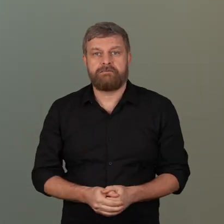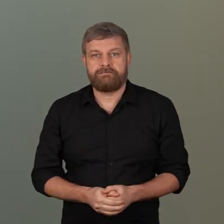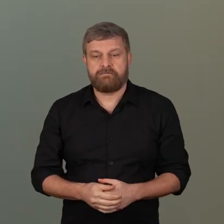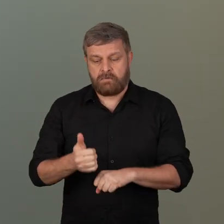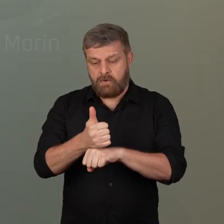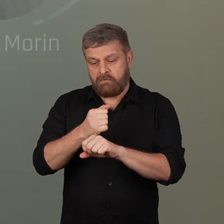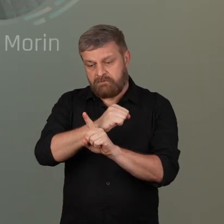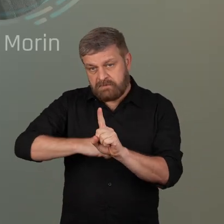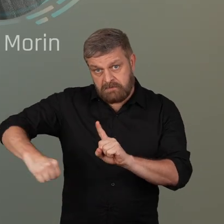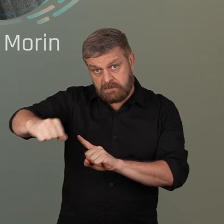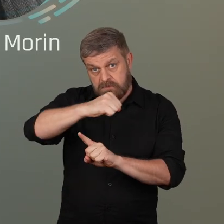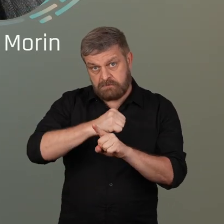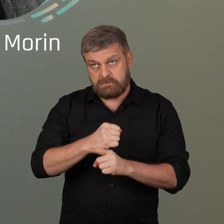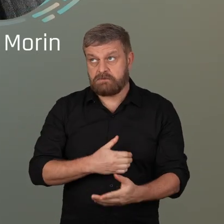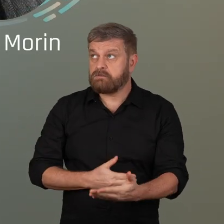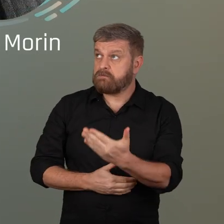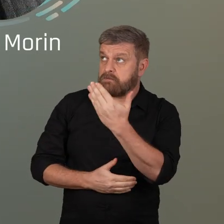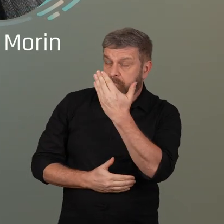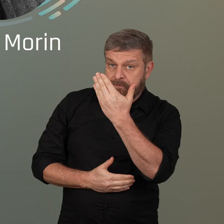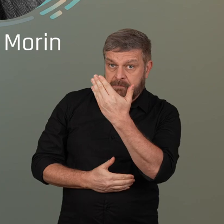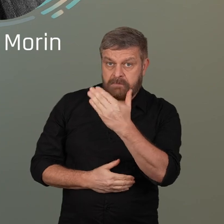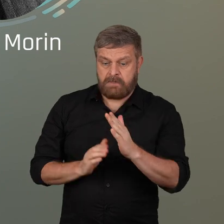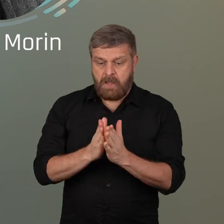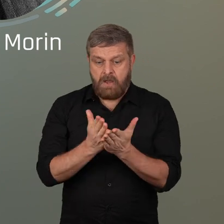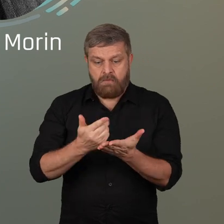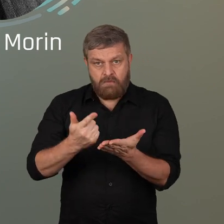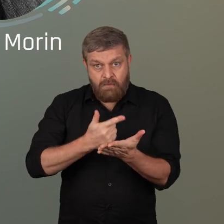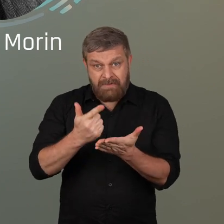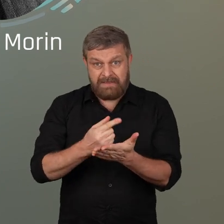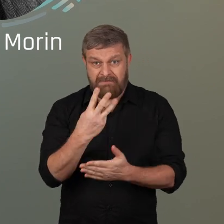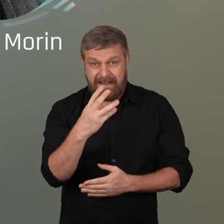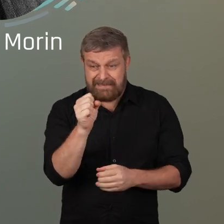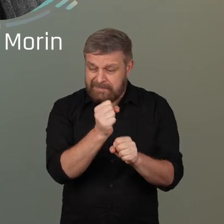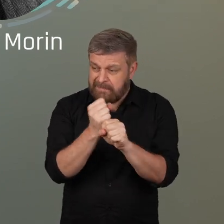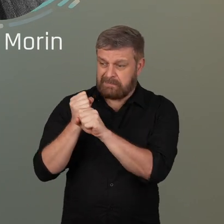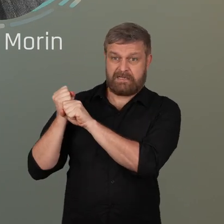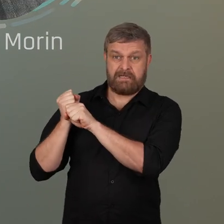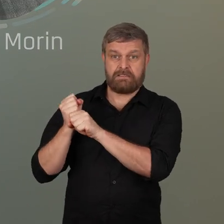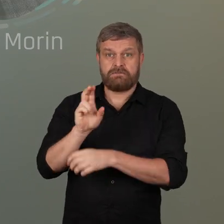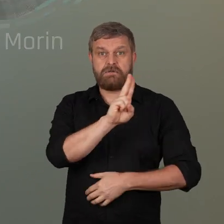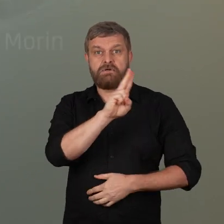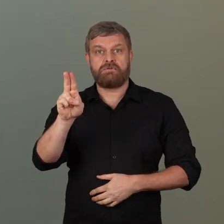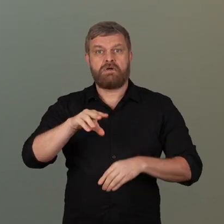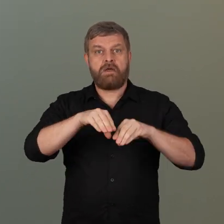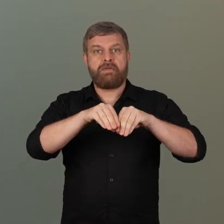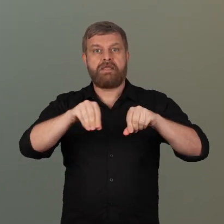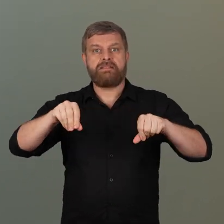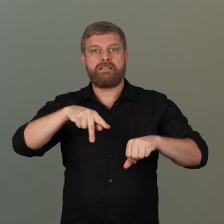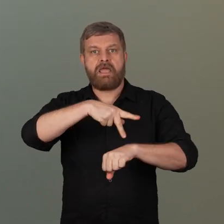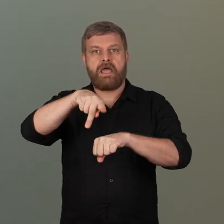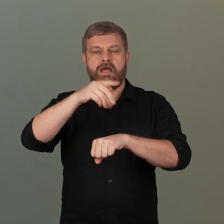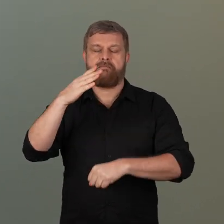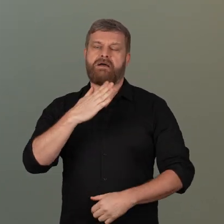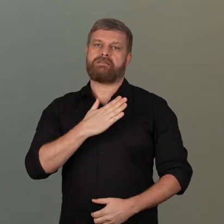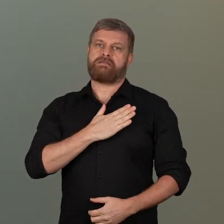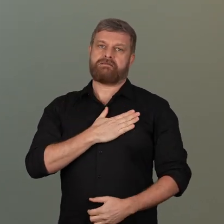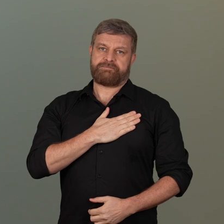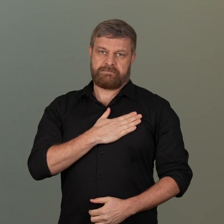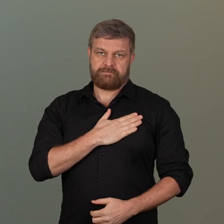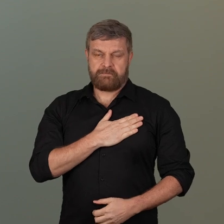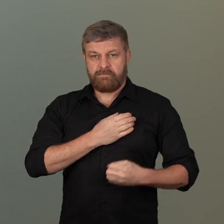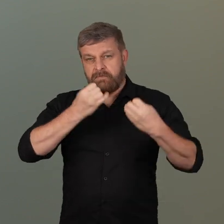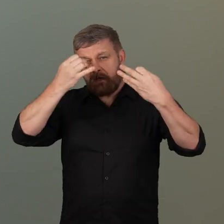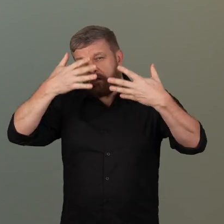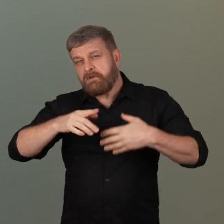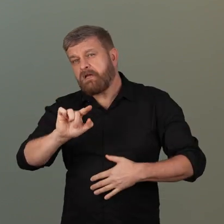Morin escreveu um livro há mais de 30 anos, intitulado Terra Pátria, Pedagoga. em que ele já nos